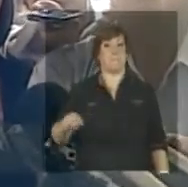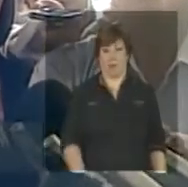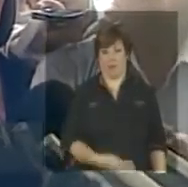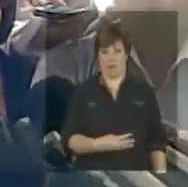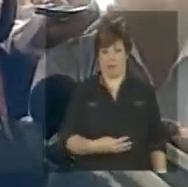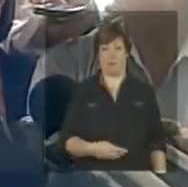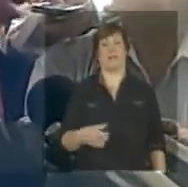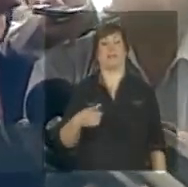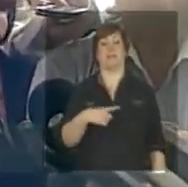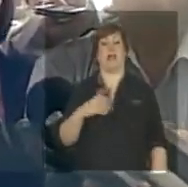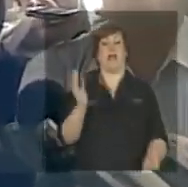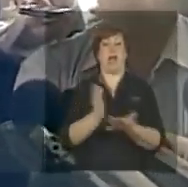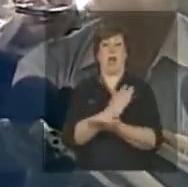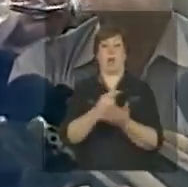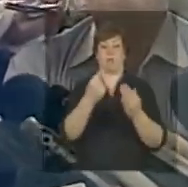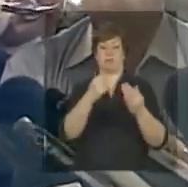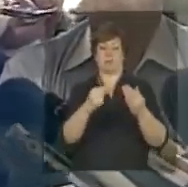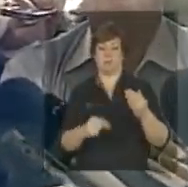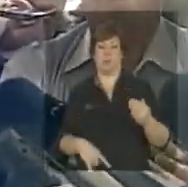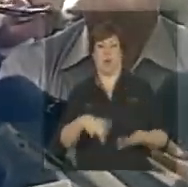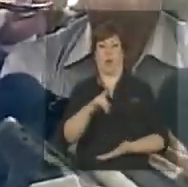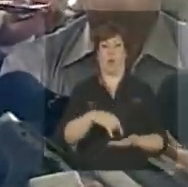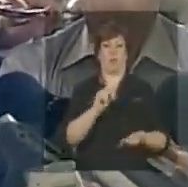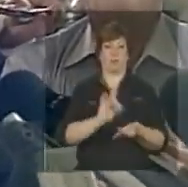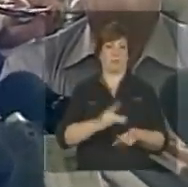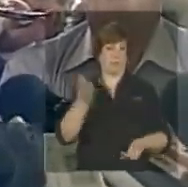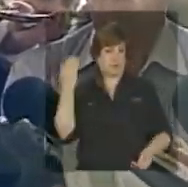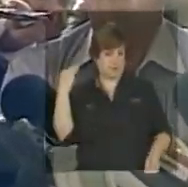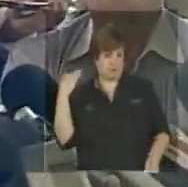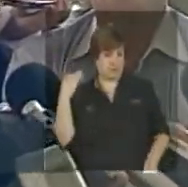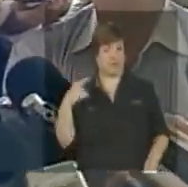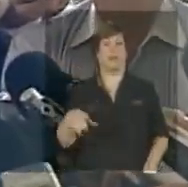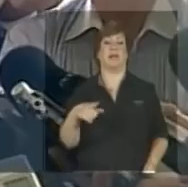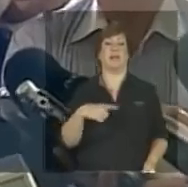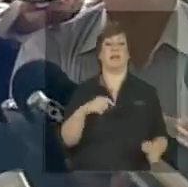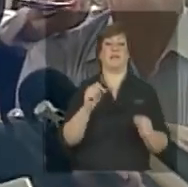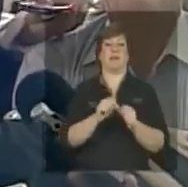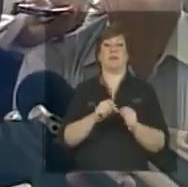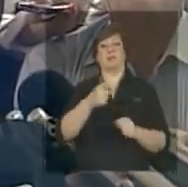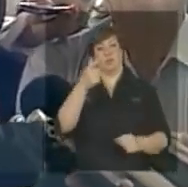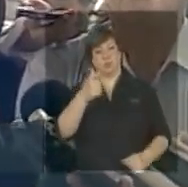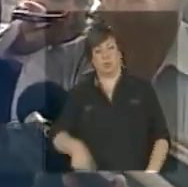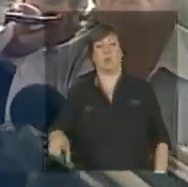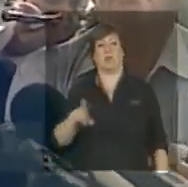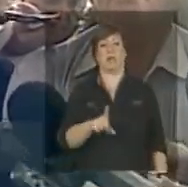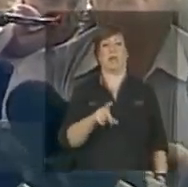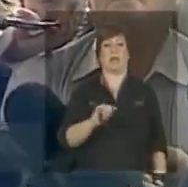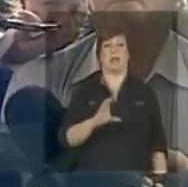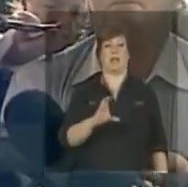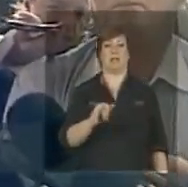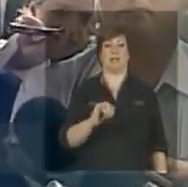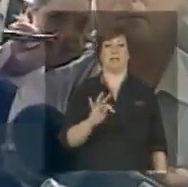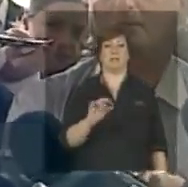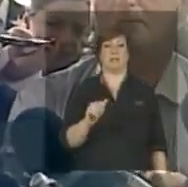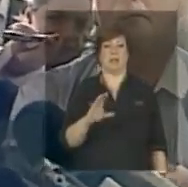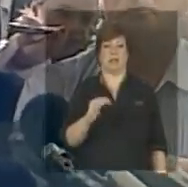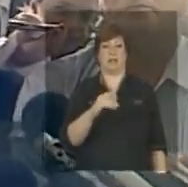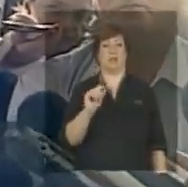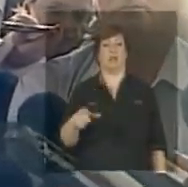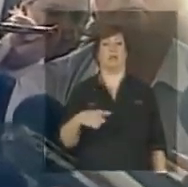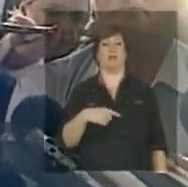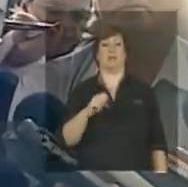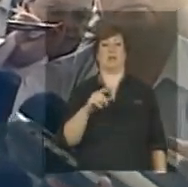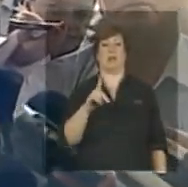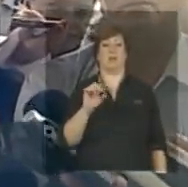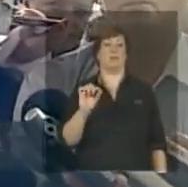Alguns itens que estavam nos contratos originais vão ser objetos de relicitação, é o que nós chamamos de saldos remanescentes